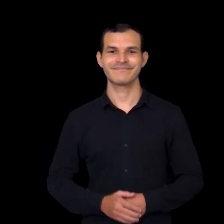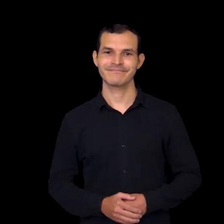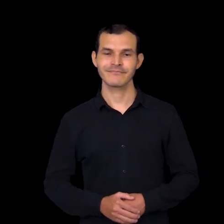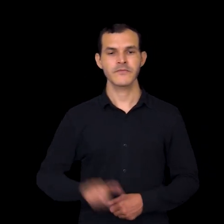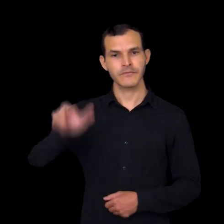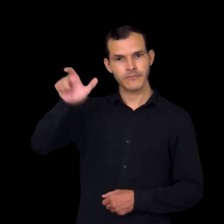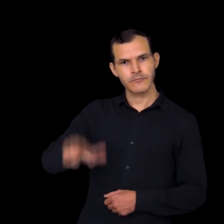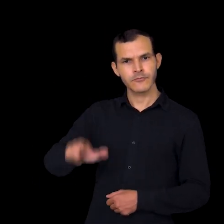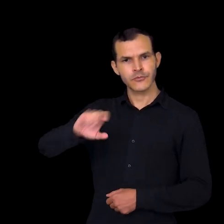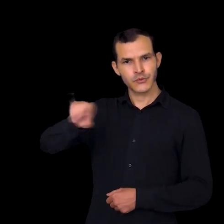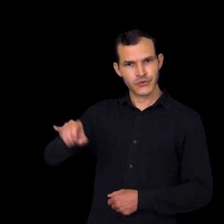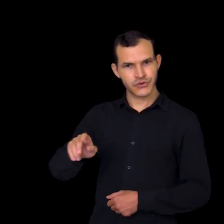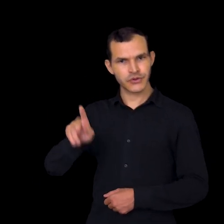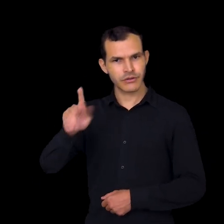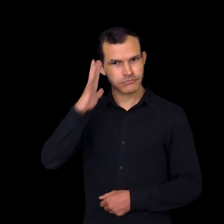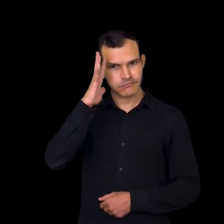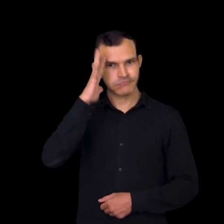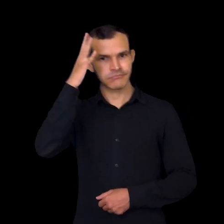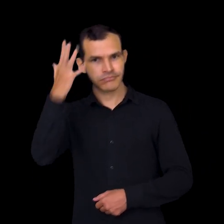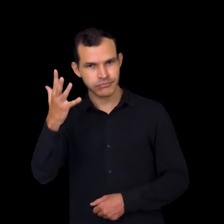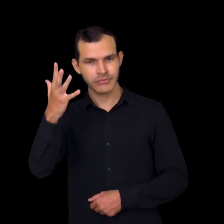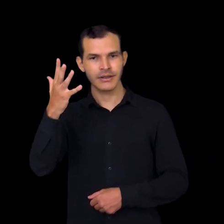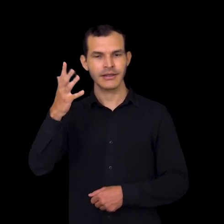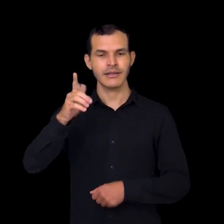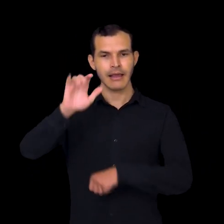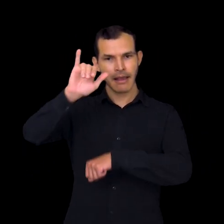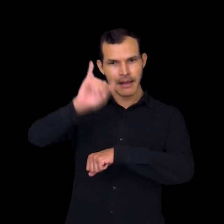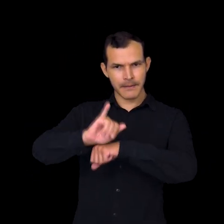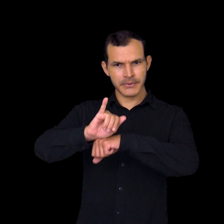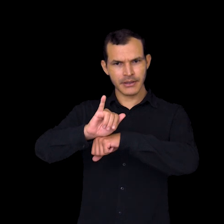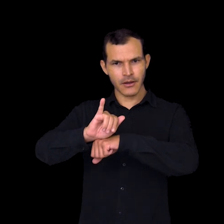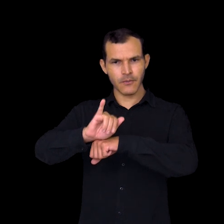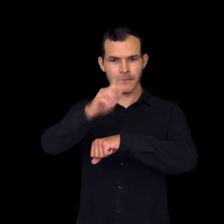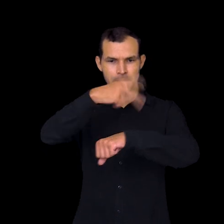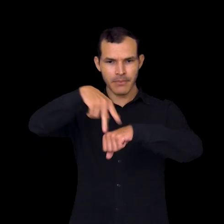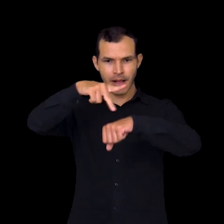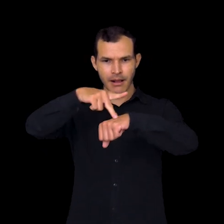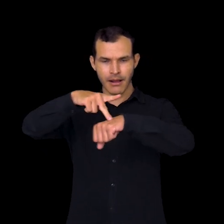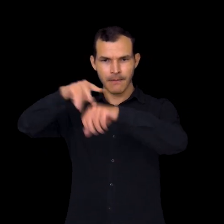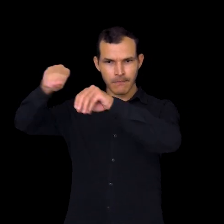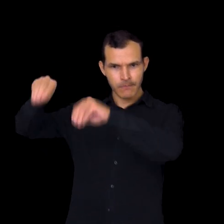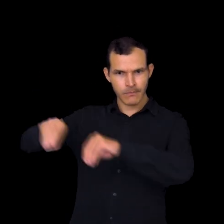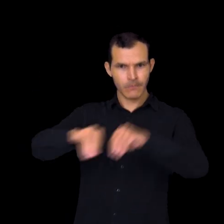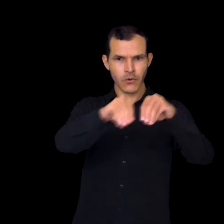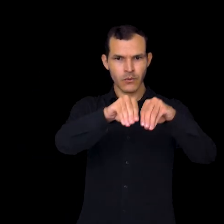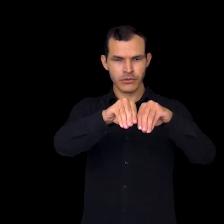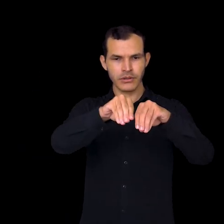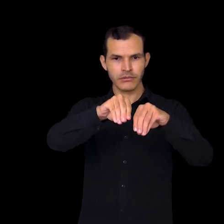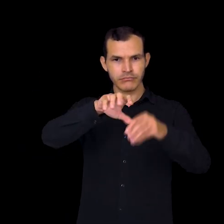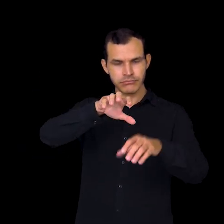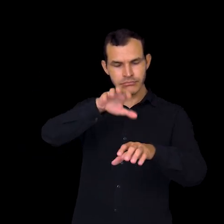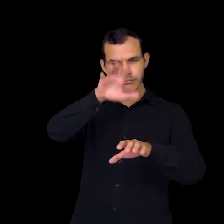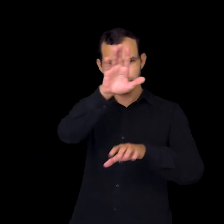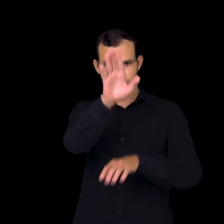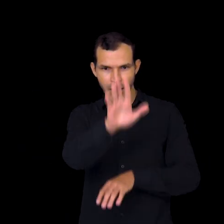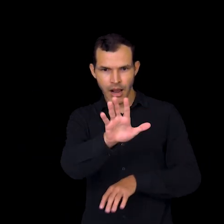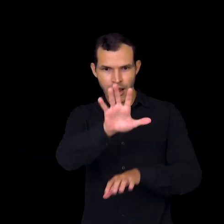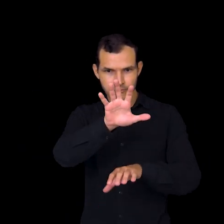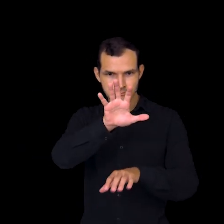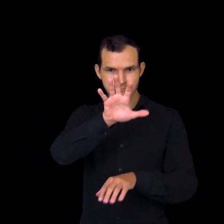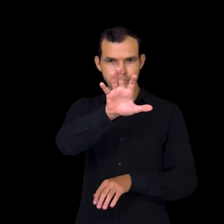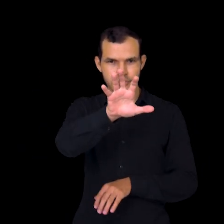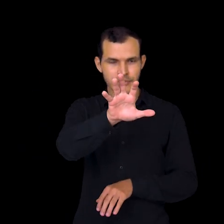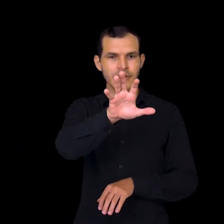A decisão de William França, apresentador. de transferir a capital federal para o centro do país acabou por criar um